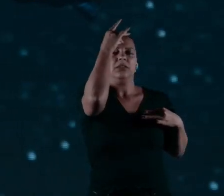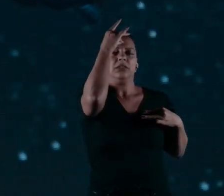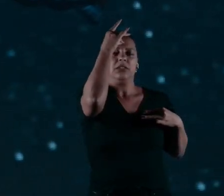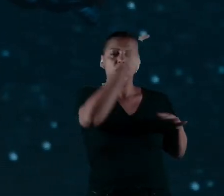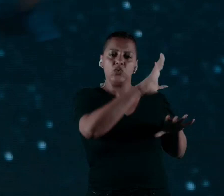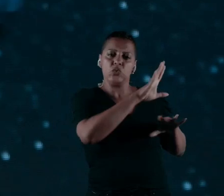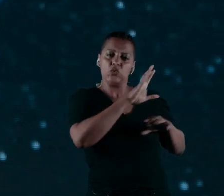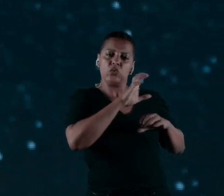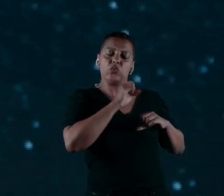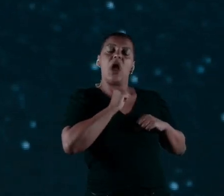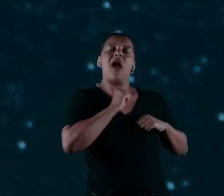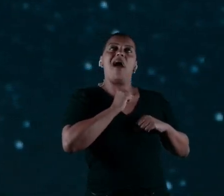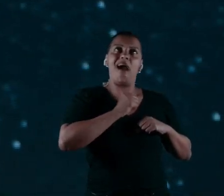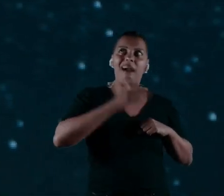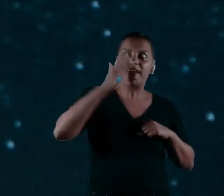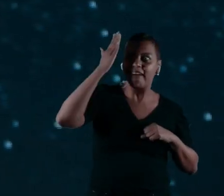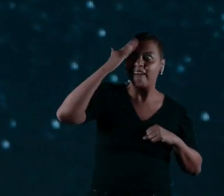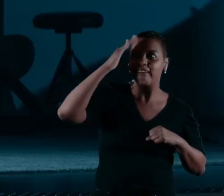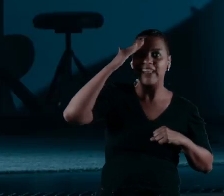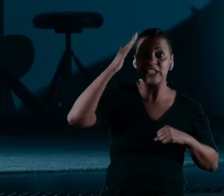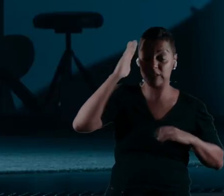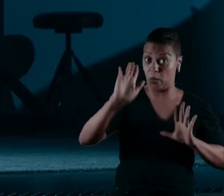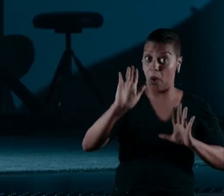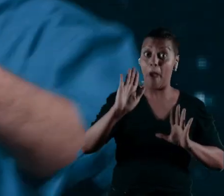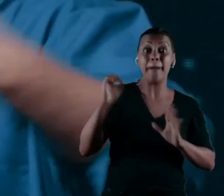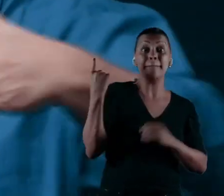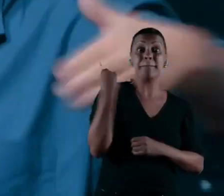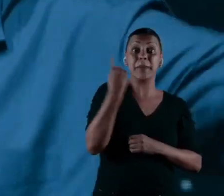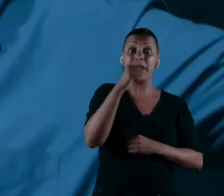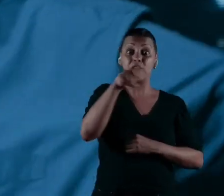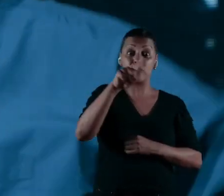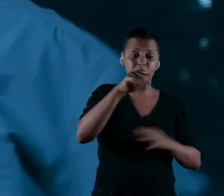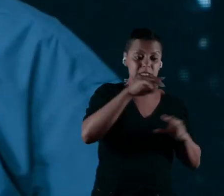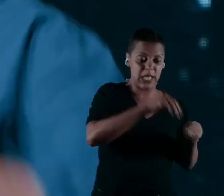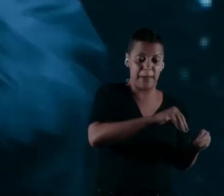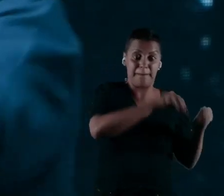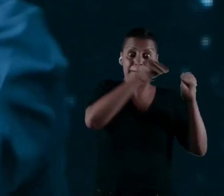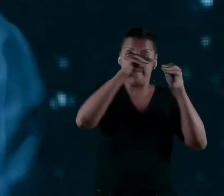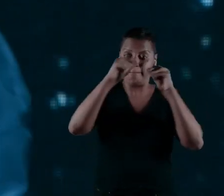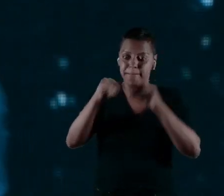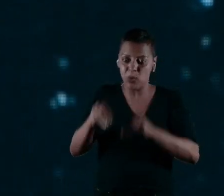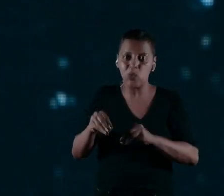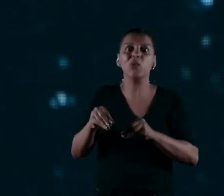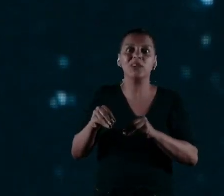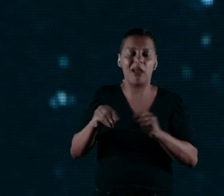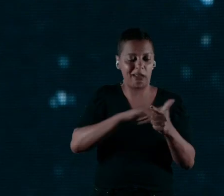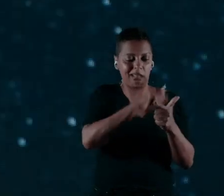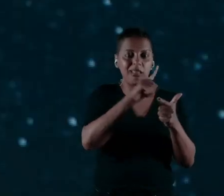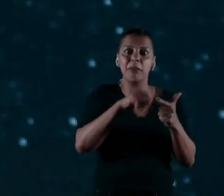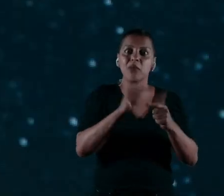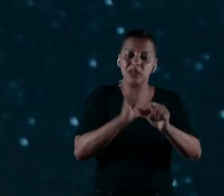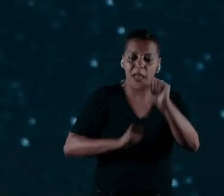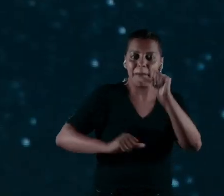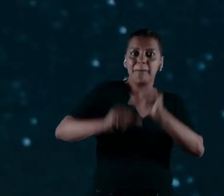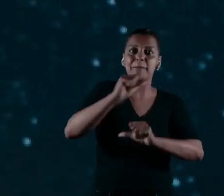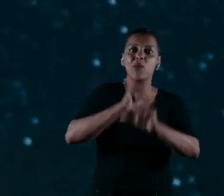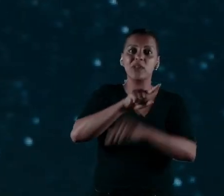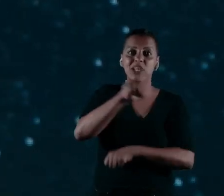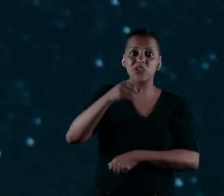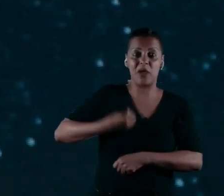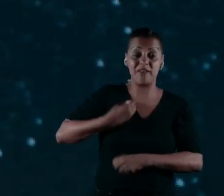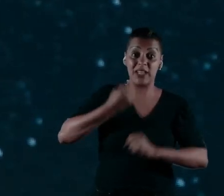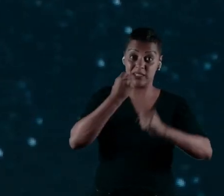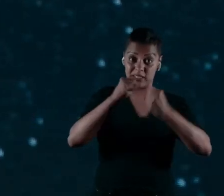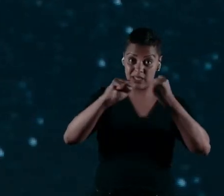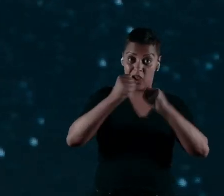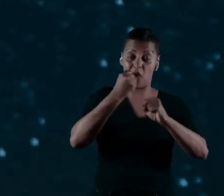nos torna, ela tira de um estado anterior e depois ela nos transforma e nos mantém. Lá em Salmo 119,